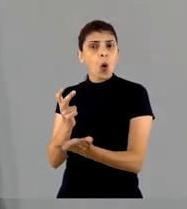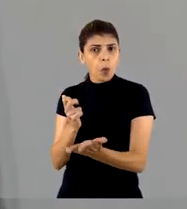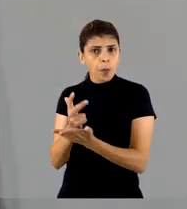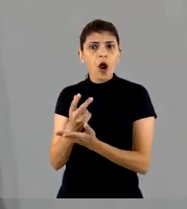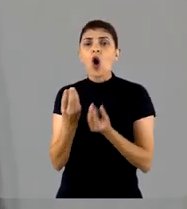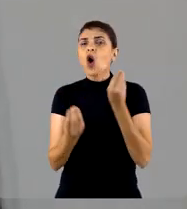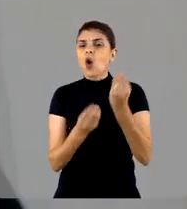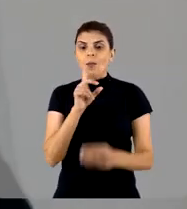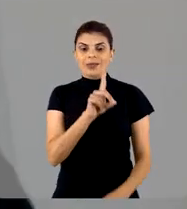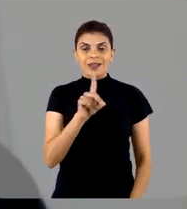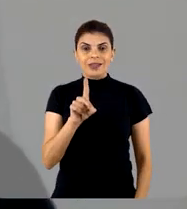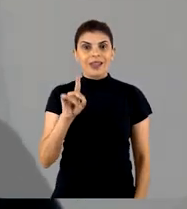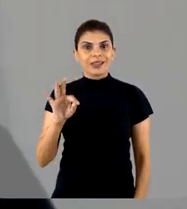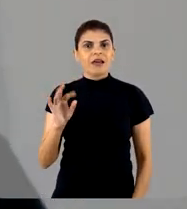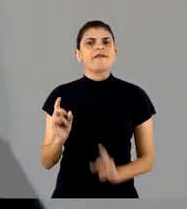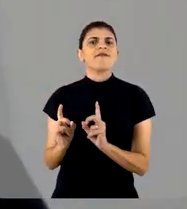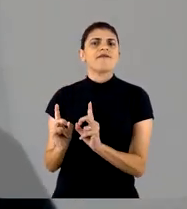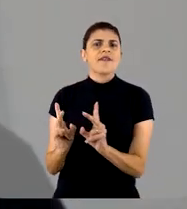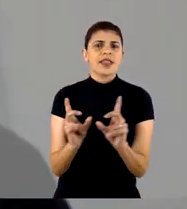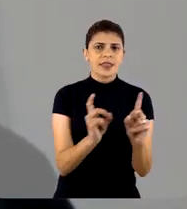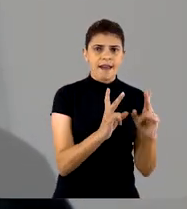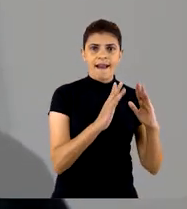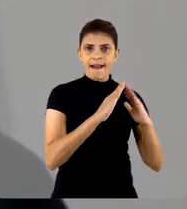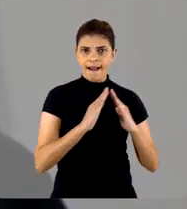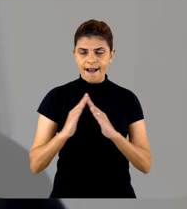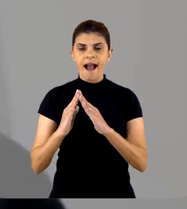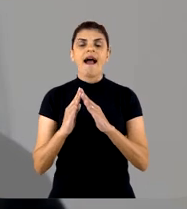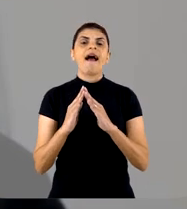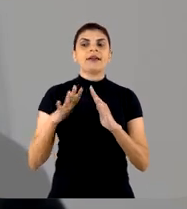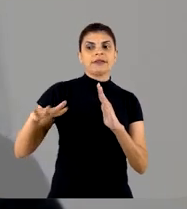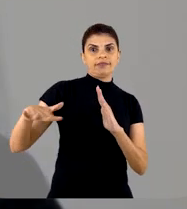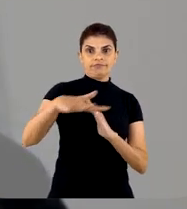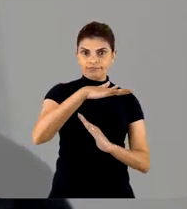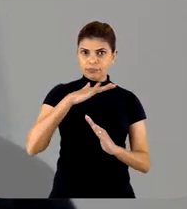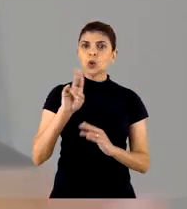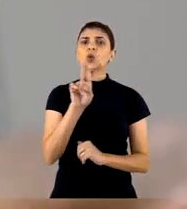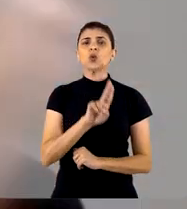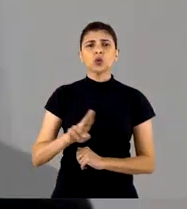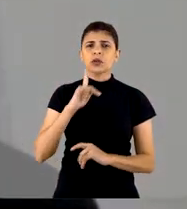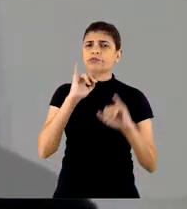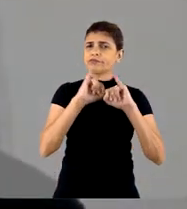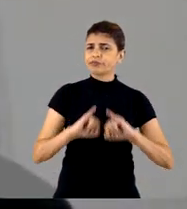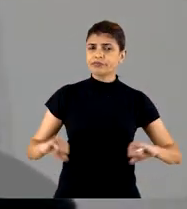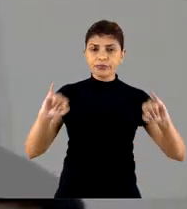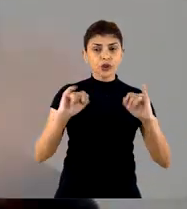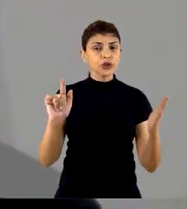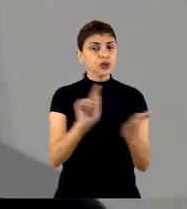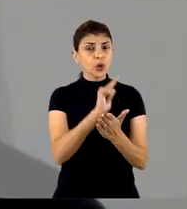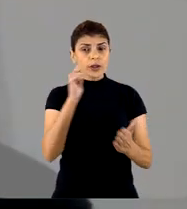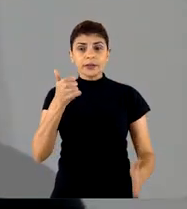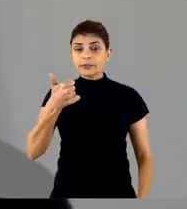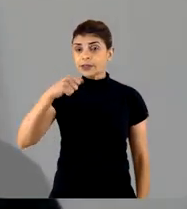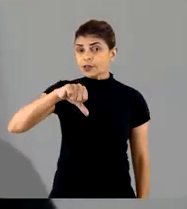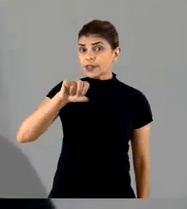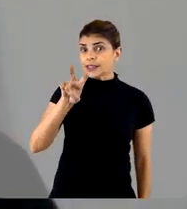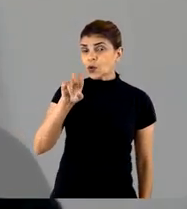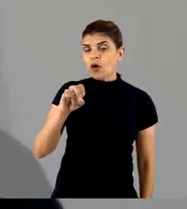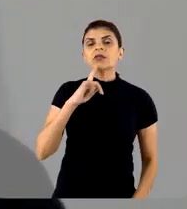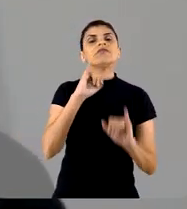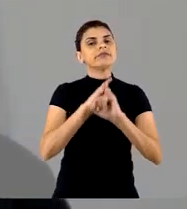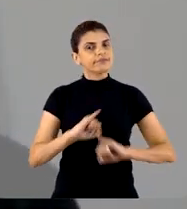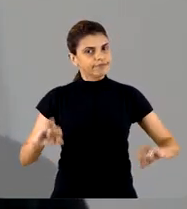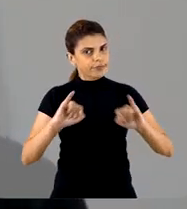mostram como o DDT ele era vendido em casas, né, nos lares domésticos. Tem anúncios de DDT nos jornais brasileiros dos anos